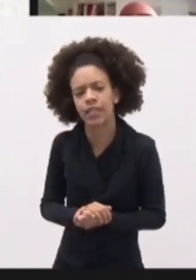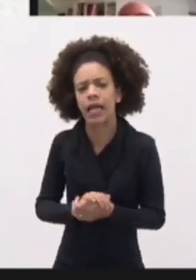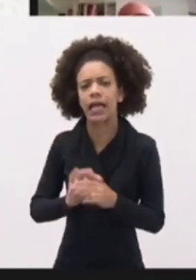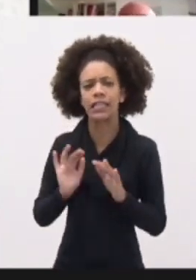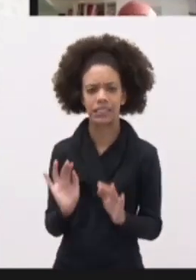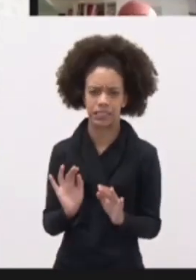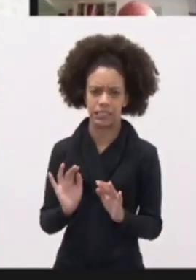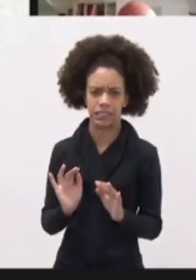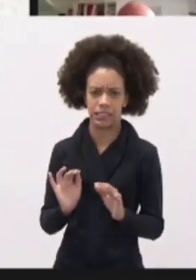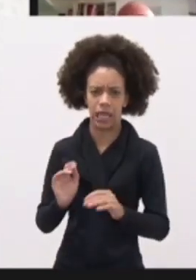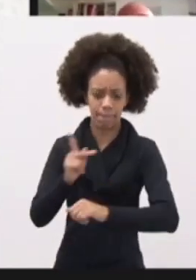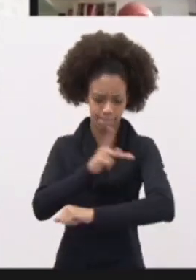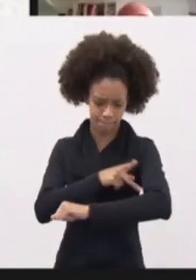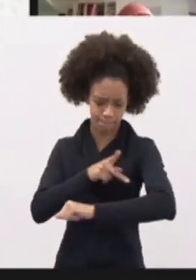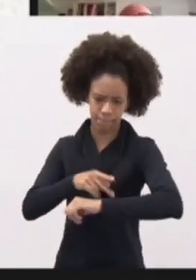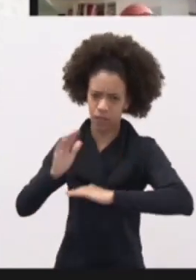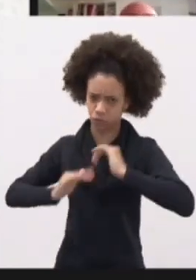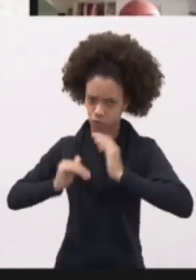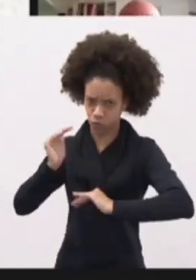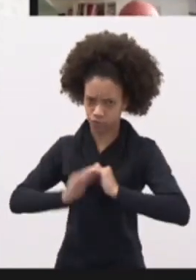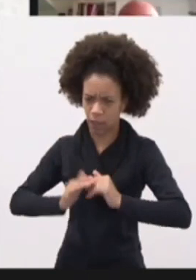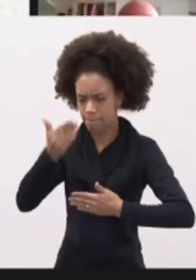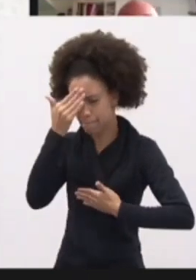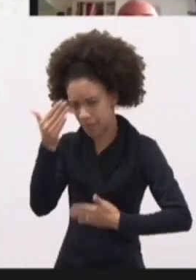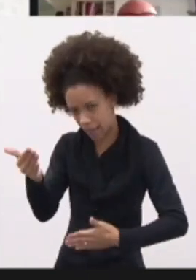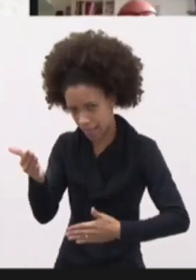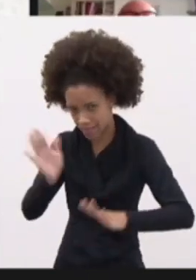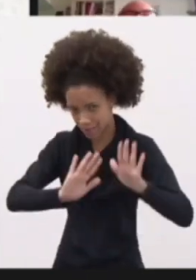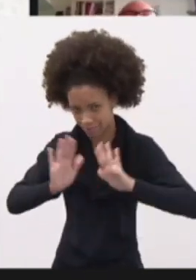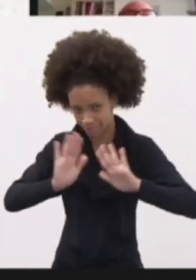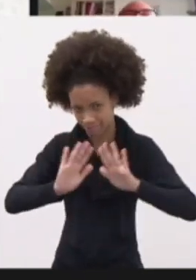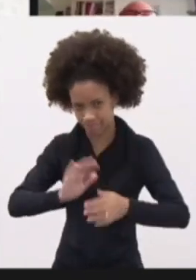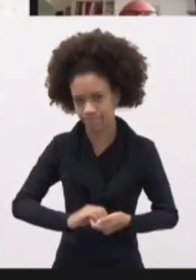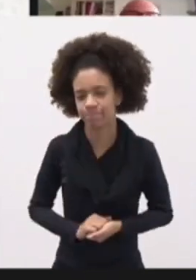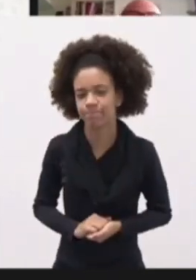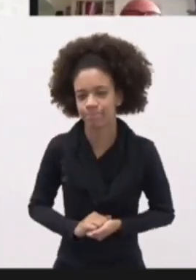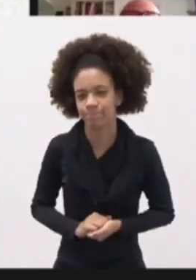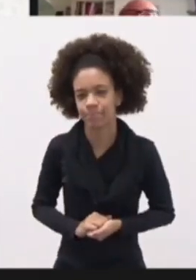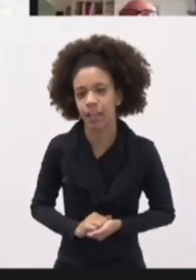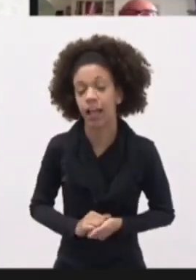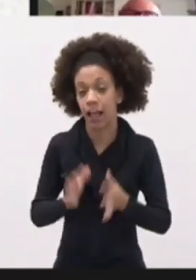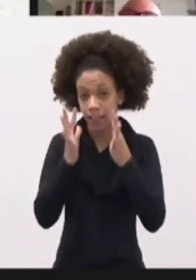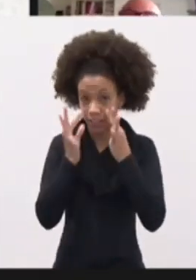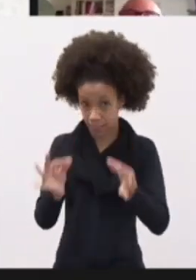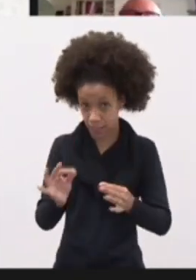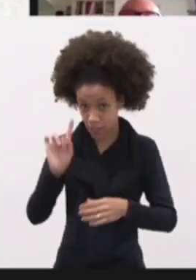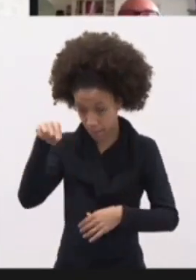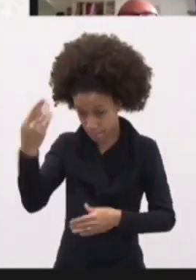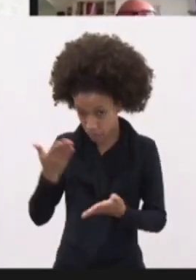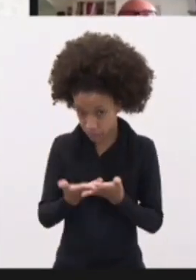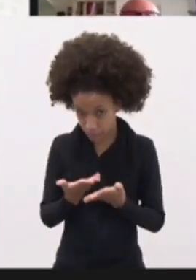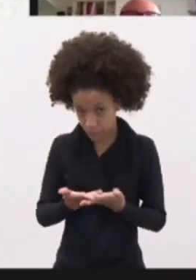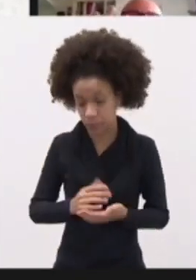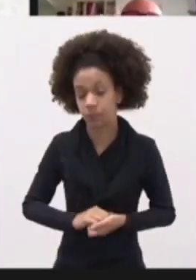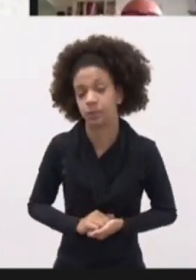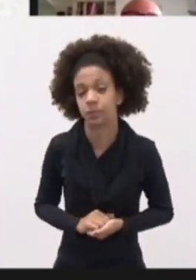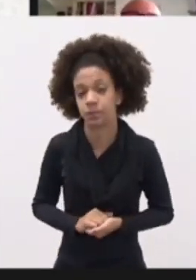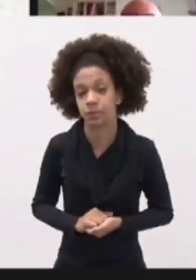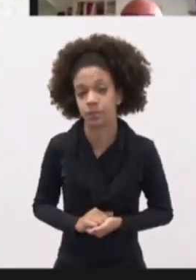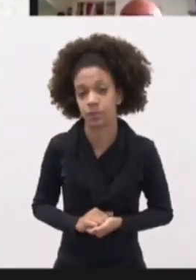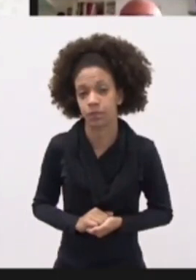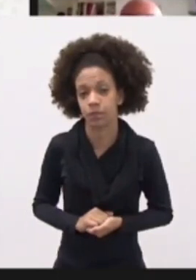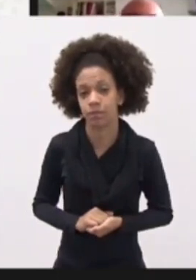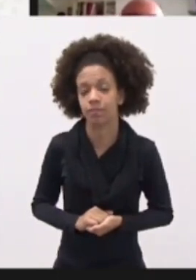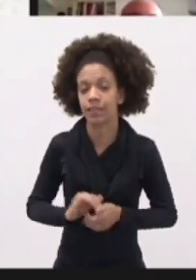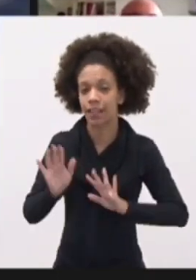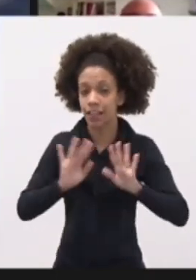área pedagógica. Muito obrigado, pessoal. Fiquem atentos ao próximo Momento ZIEB número 3.